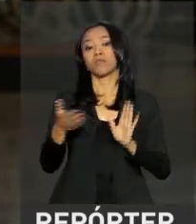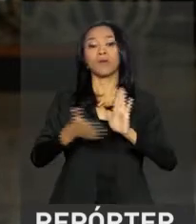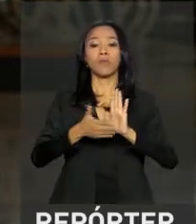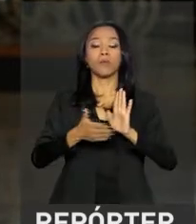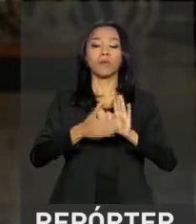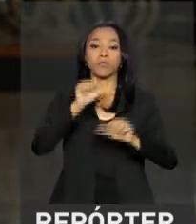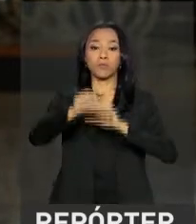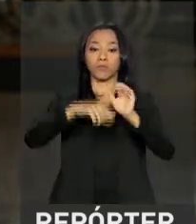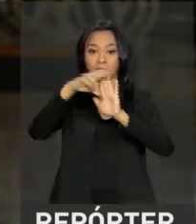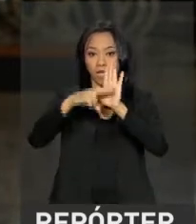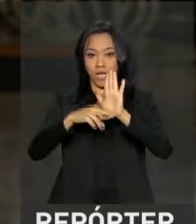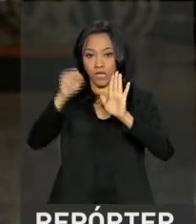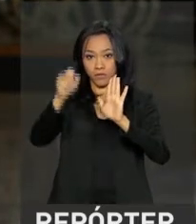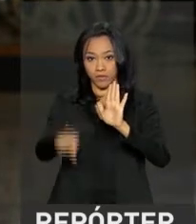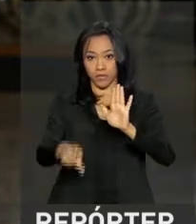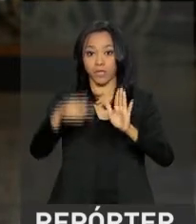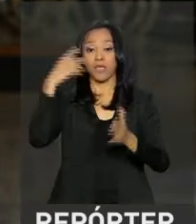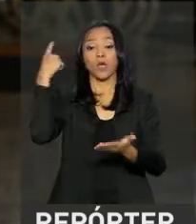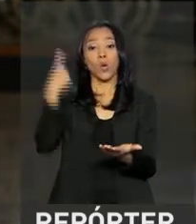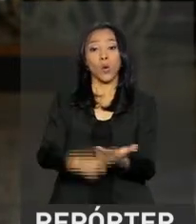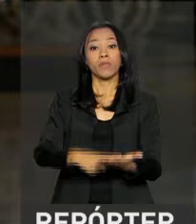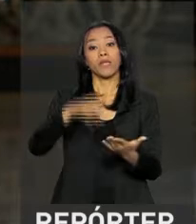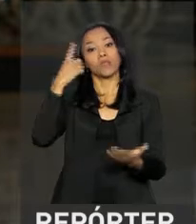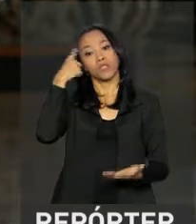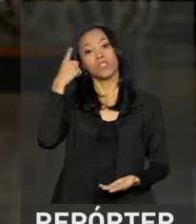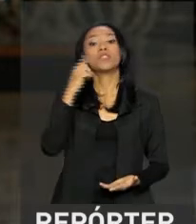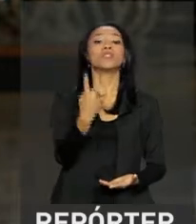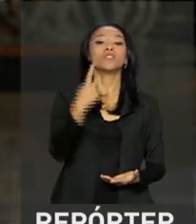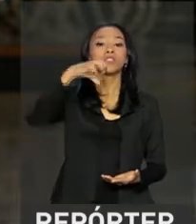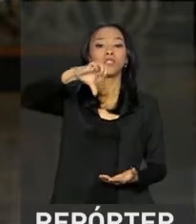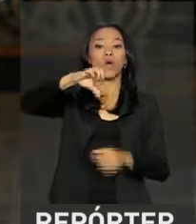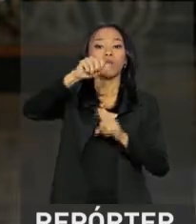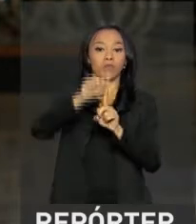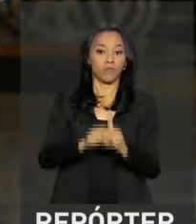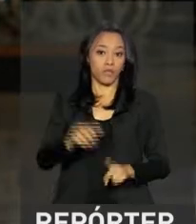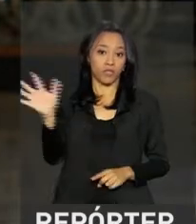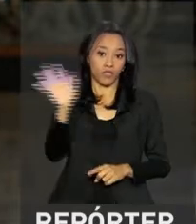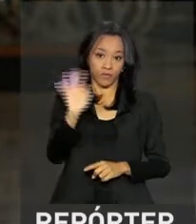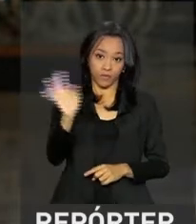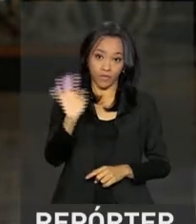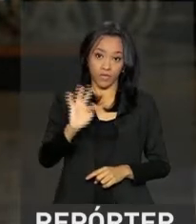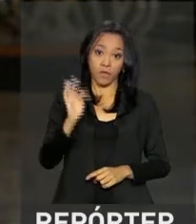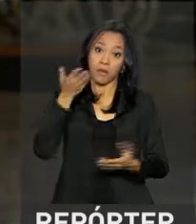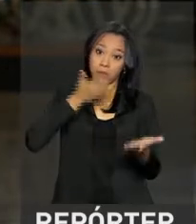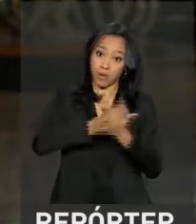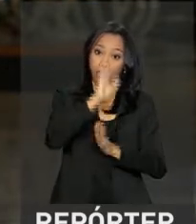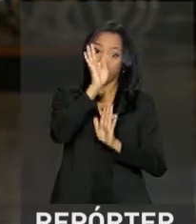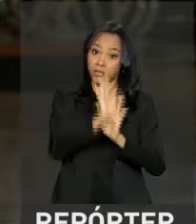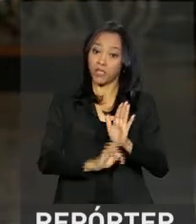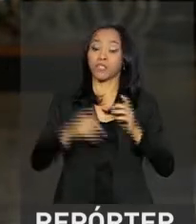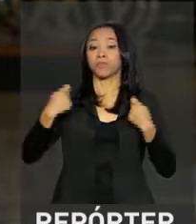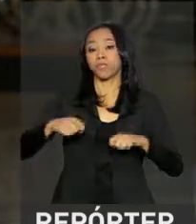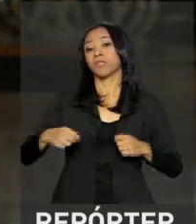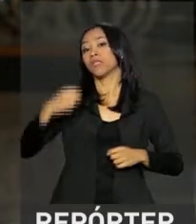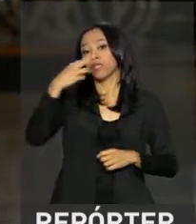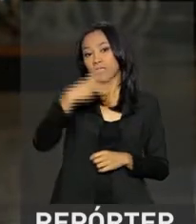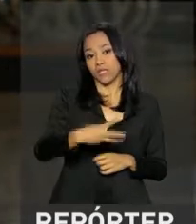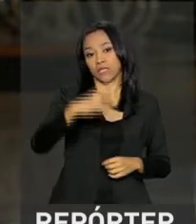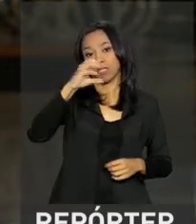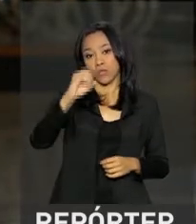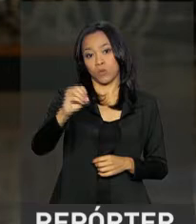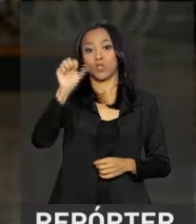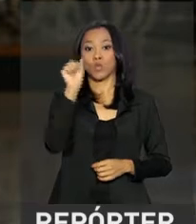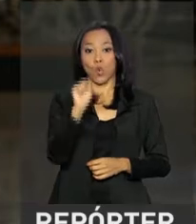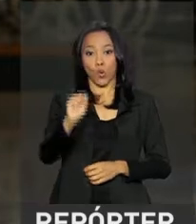câmara dos deputados está marcada para o dia 19 de fevereiro para aprovar o texto são necessários 308 votos